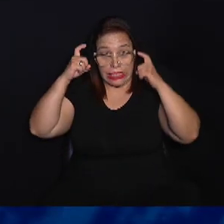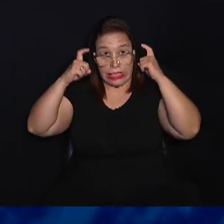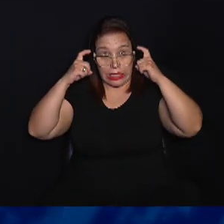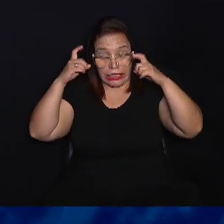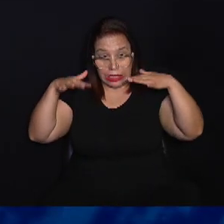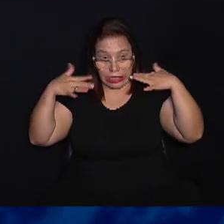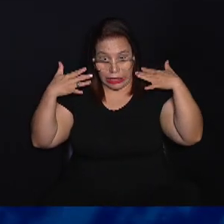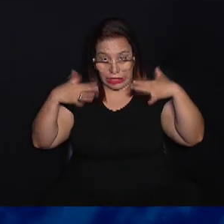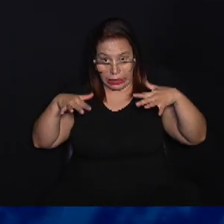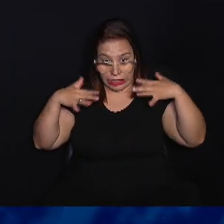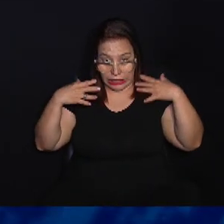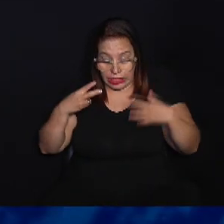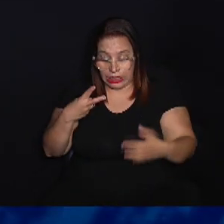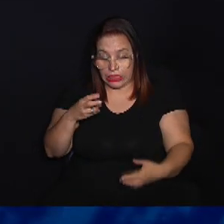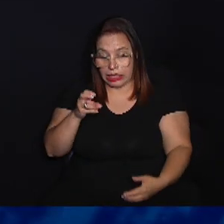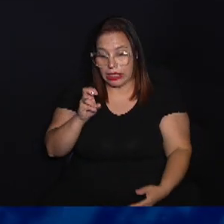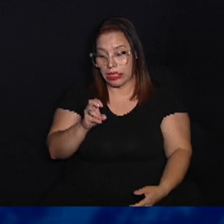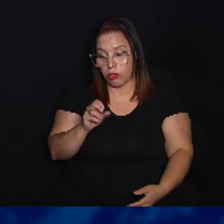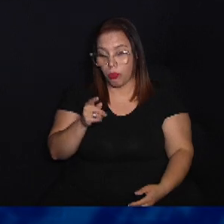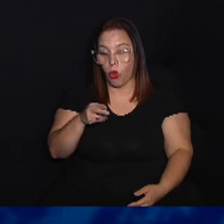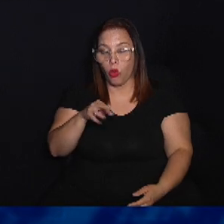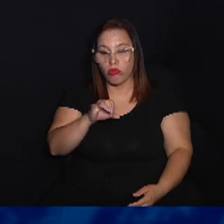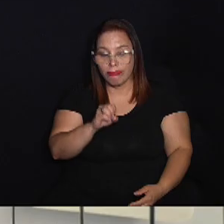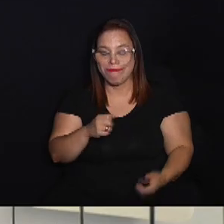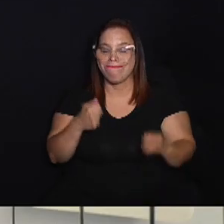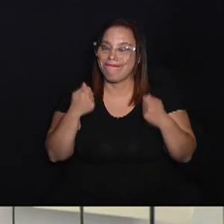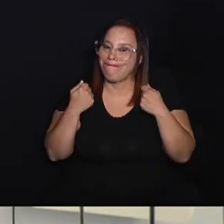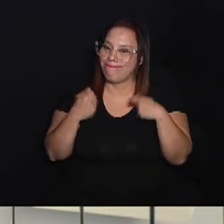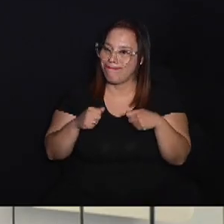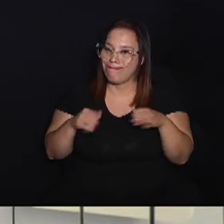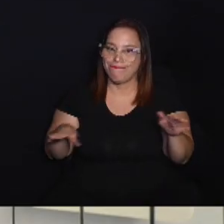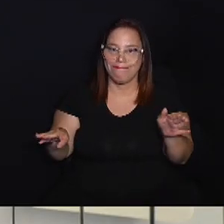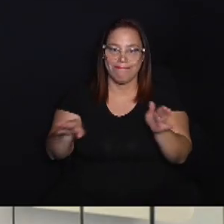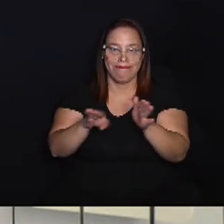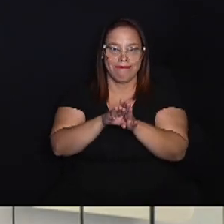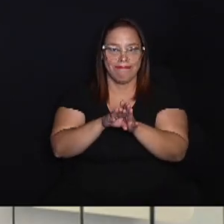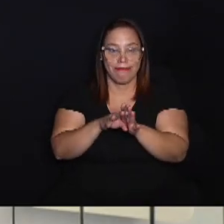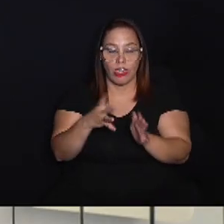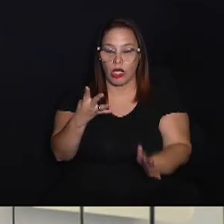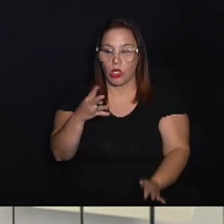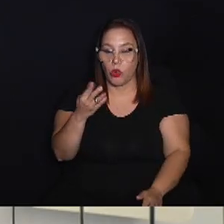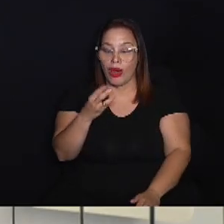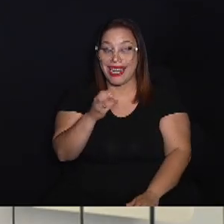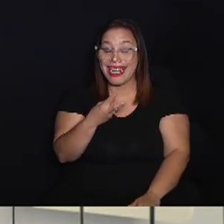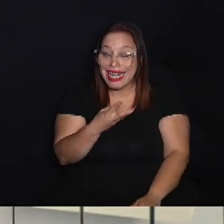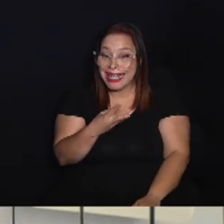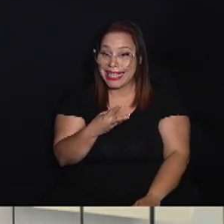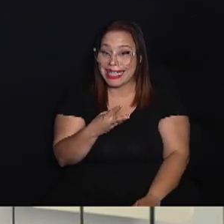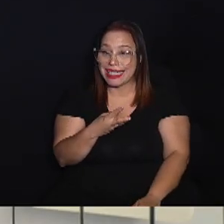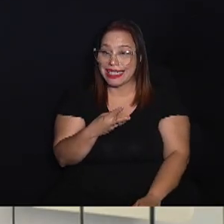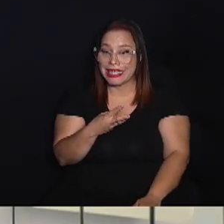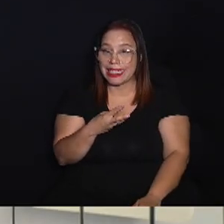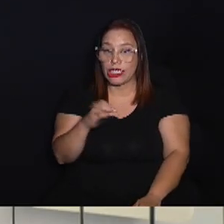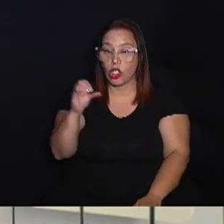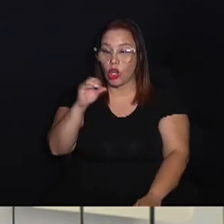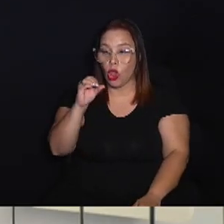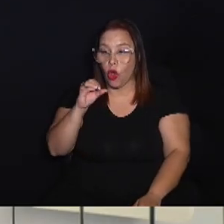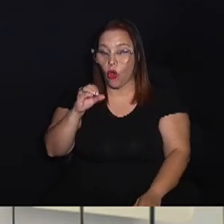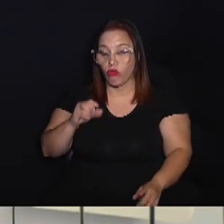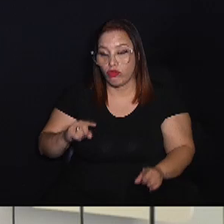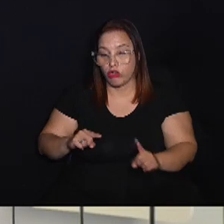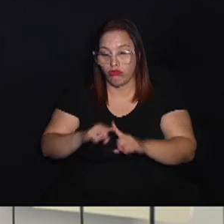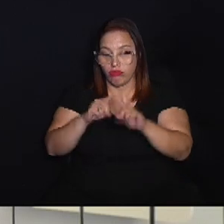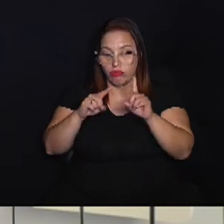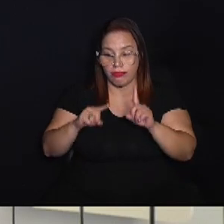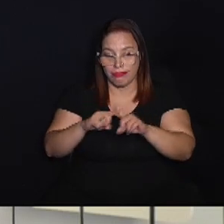tem apenas 25 pontos e precisa chegar pelo menos aos 43. Restando 9 rodadas,